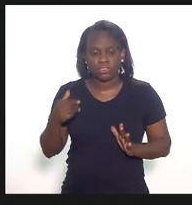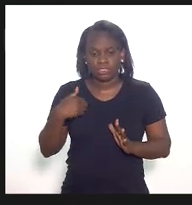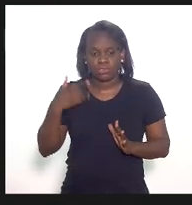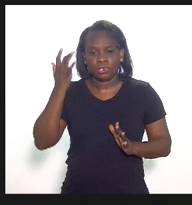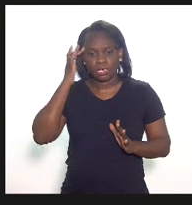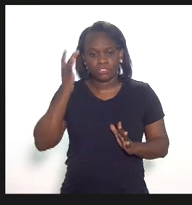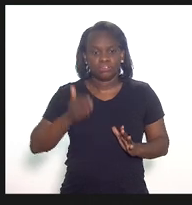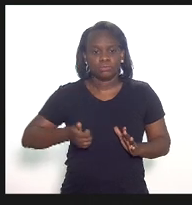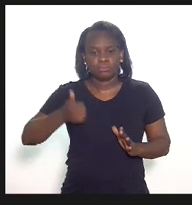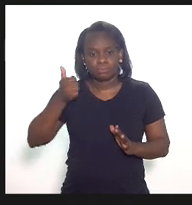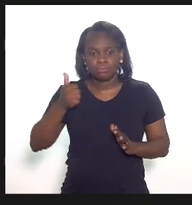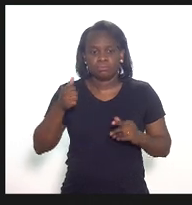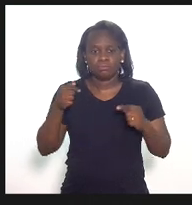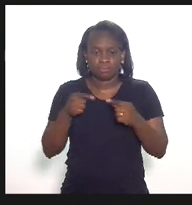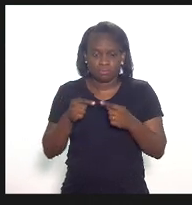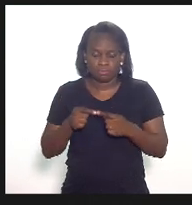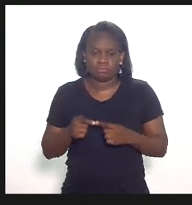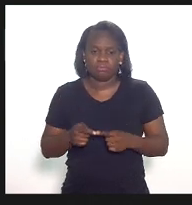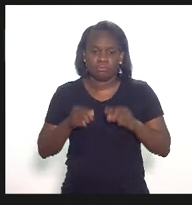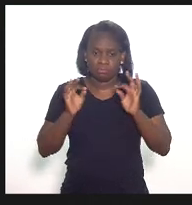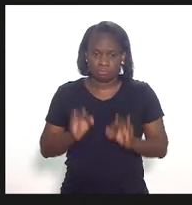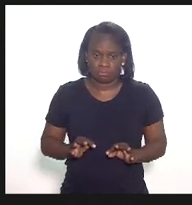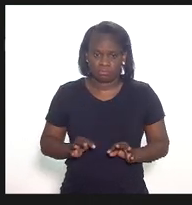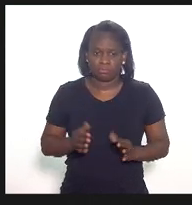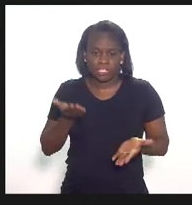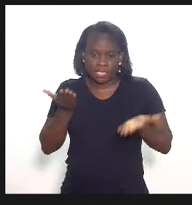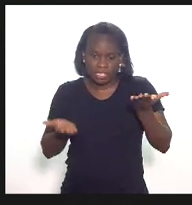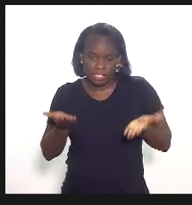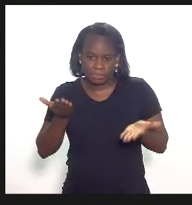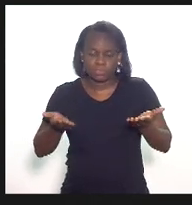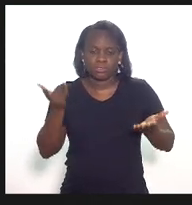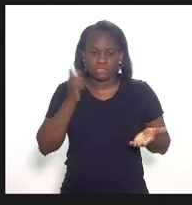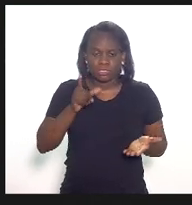a mais equânime ali, que consegue equilibrar